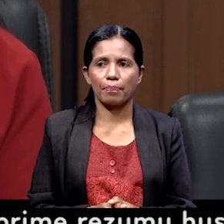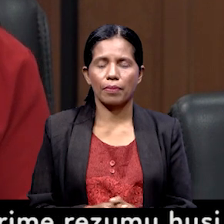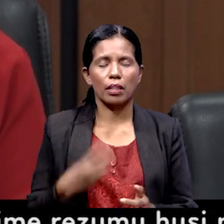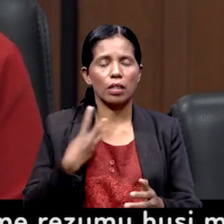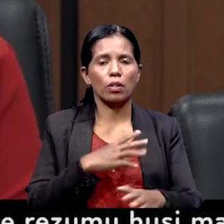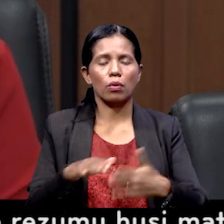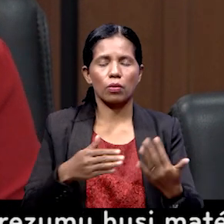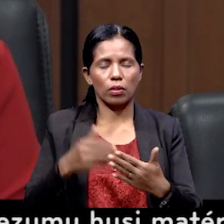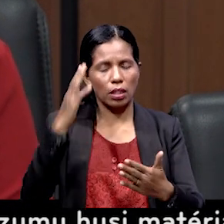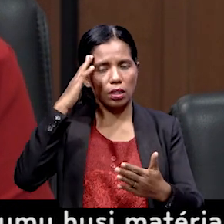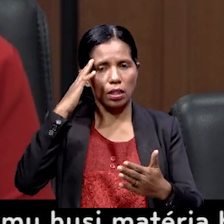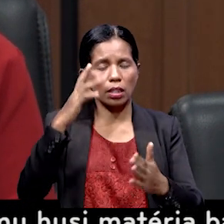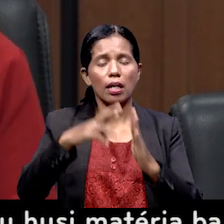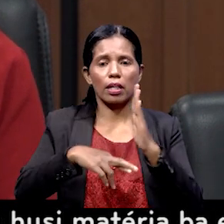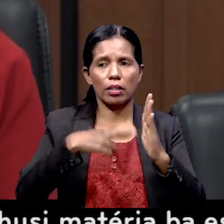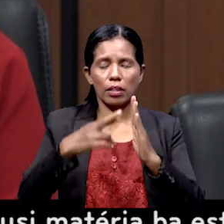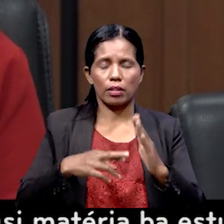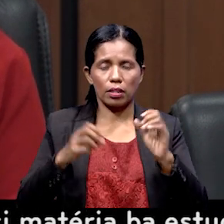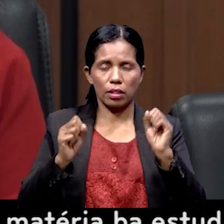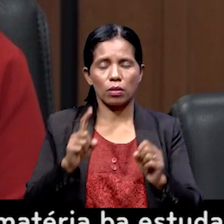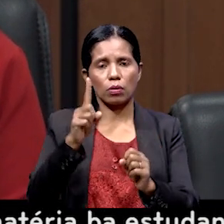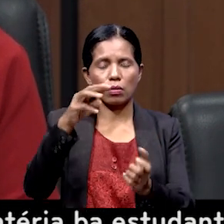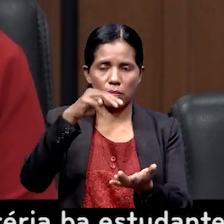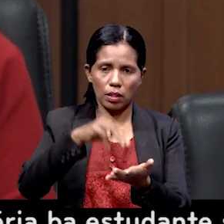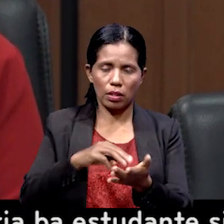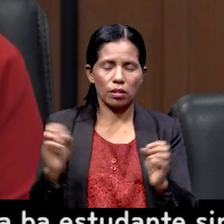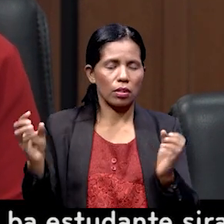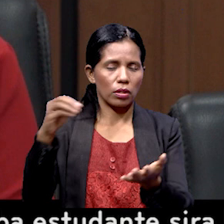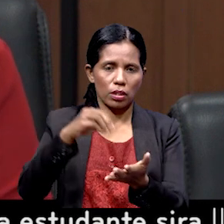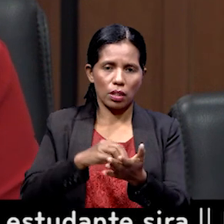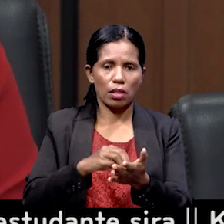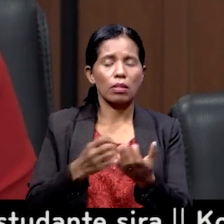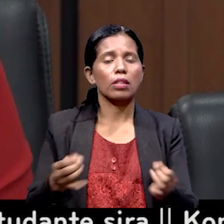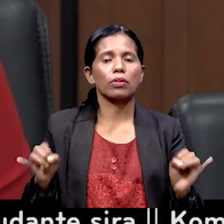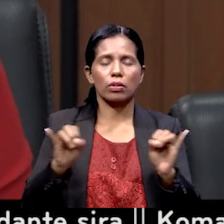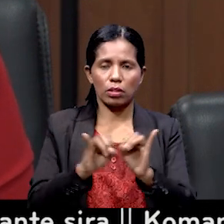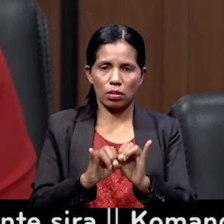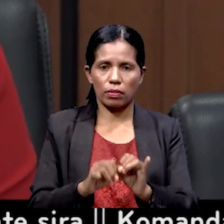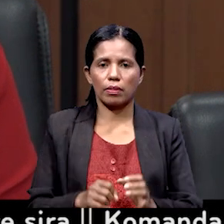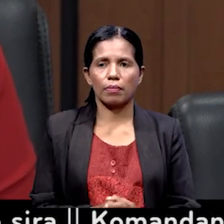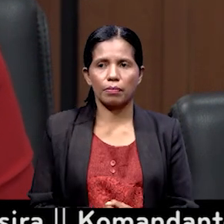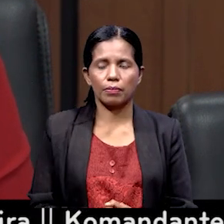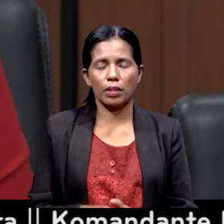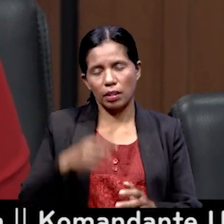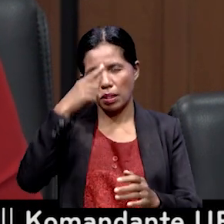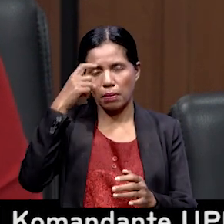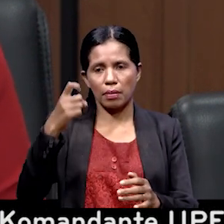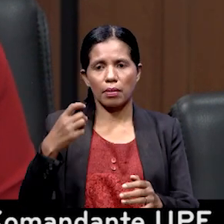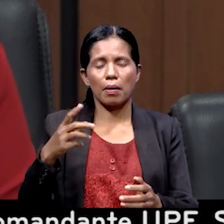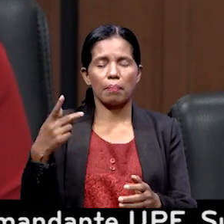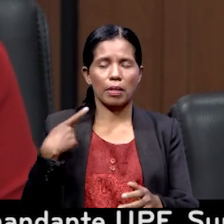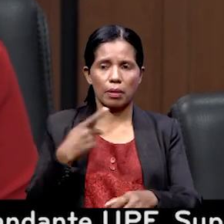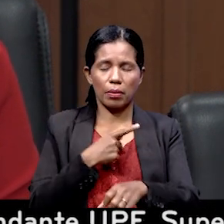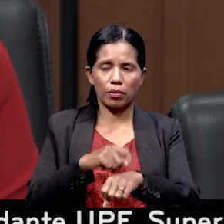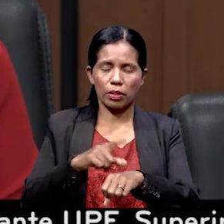Itaúto tem regras de fundo de infraestrutura, que ali 1 milhão, né, lá está a instituição, tem que estar em fundo de infraestrutura. Também, então, o Parlamento Nacional